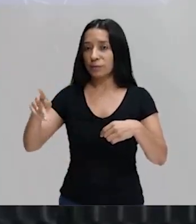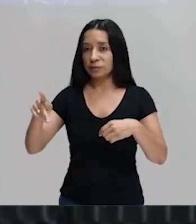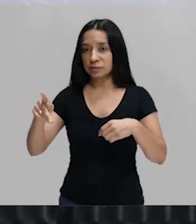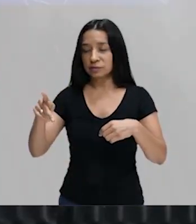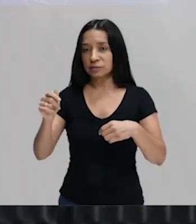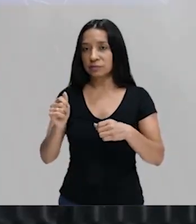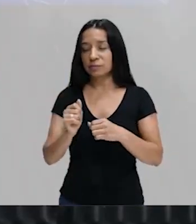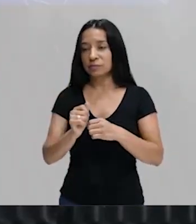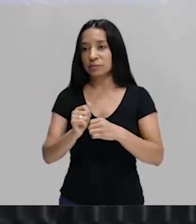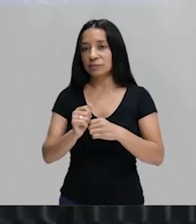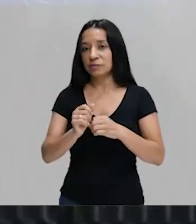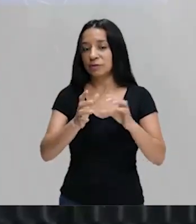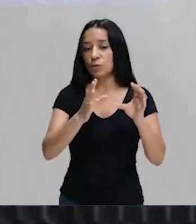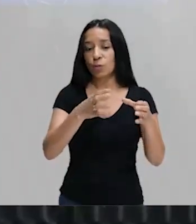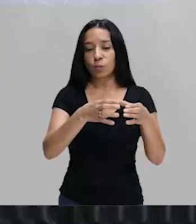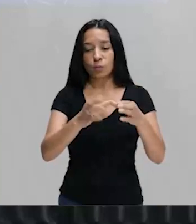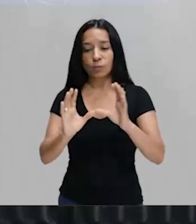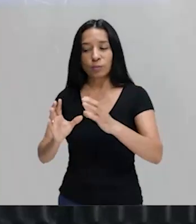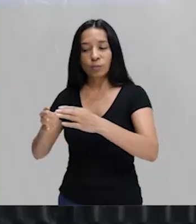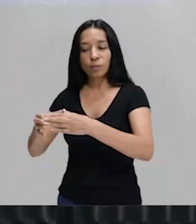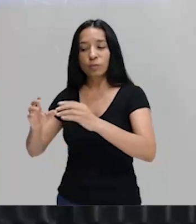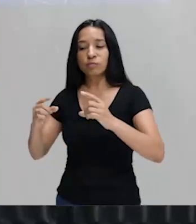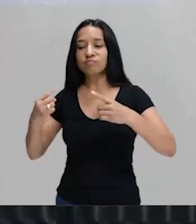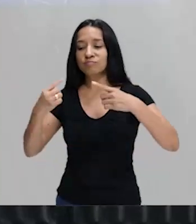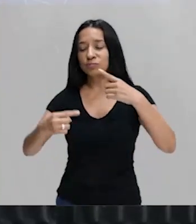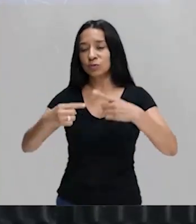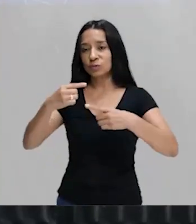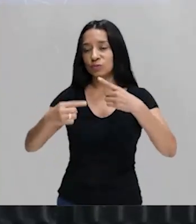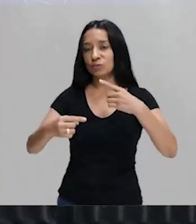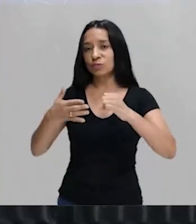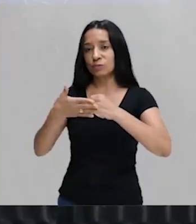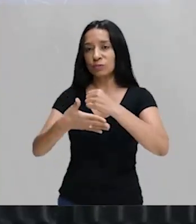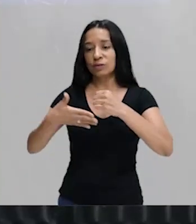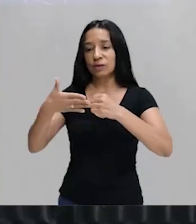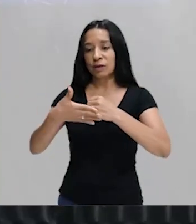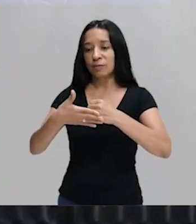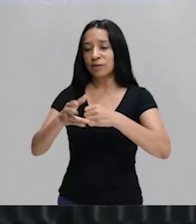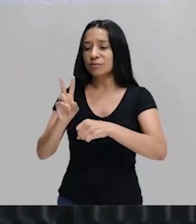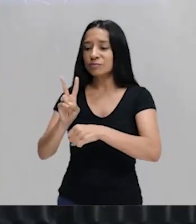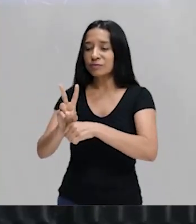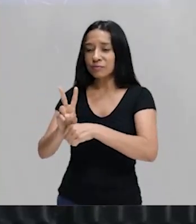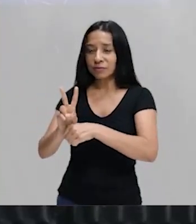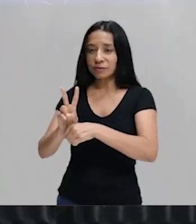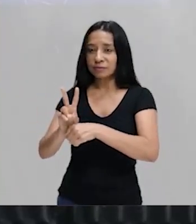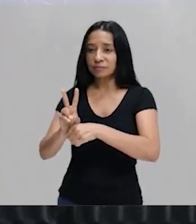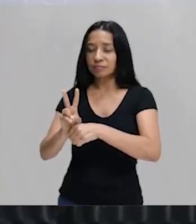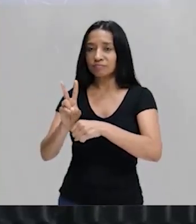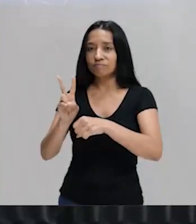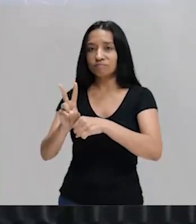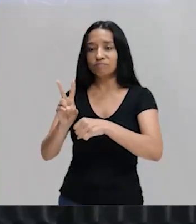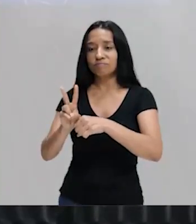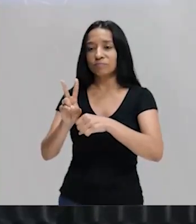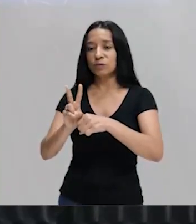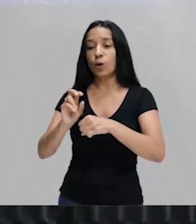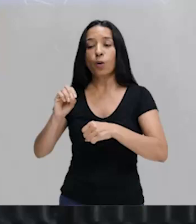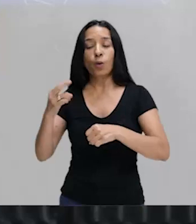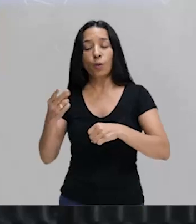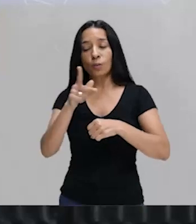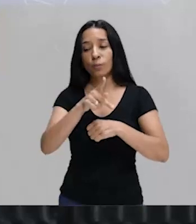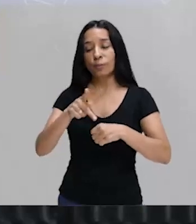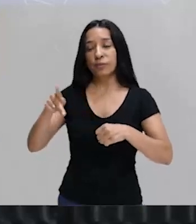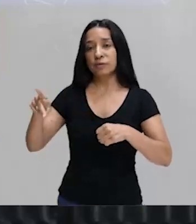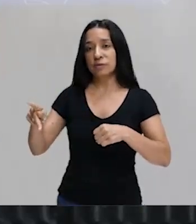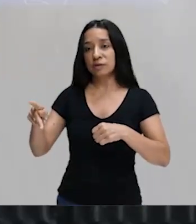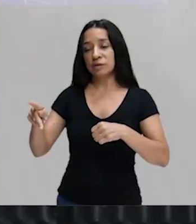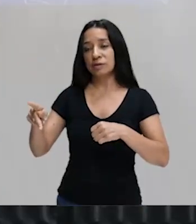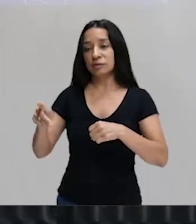e conservadores, de certa forma, disputam basicamente esse cargo de primeiro-ministro, ou de presidente do Conselho de Ministros.